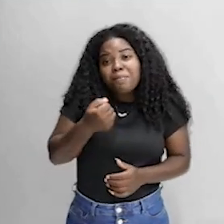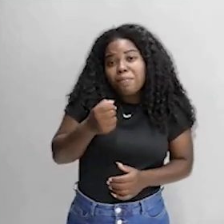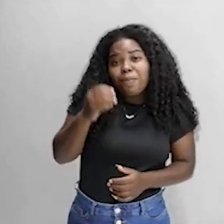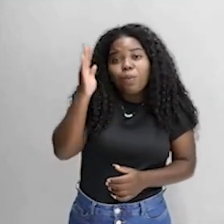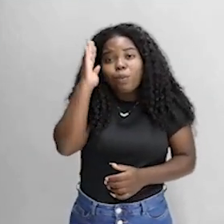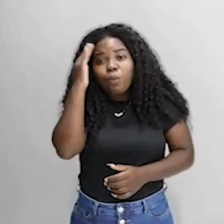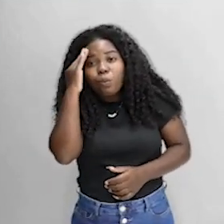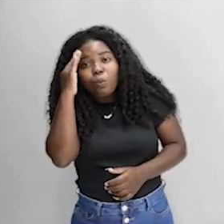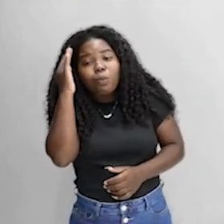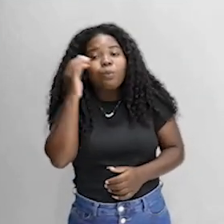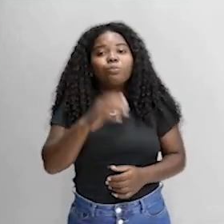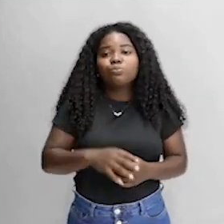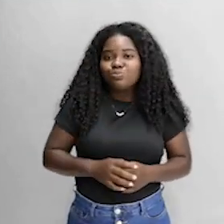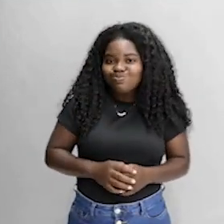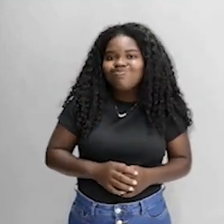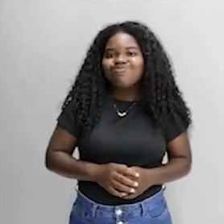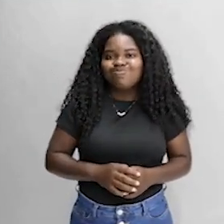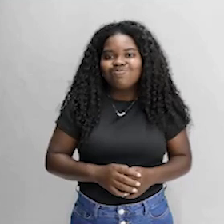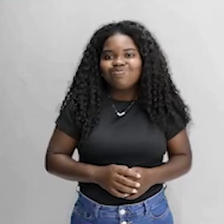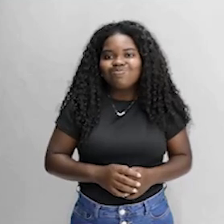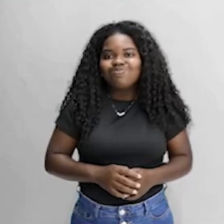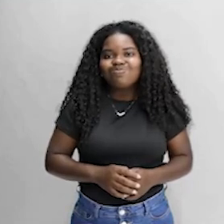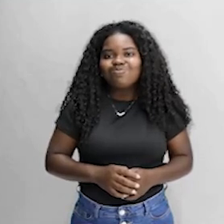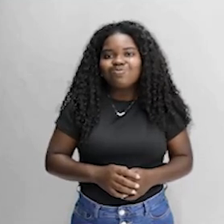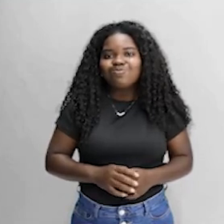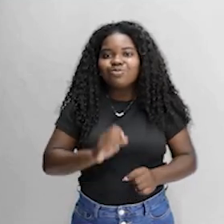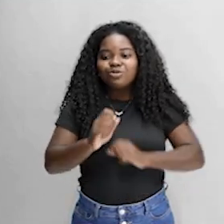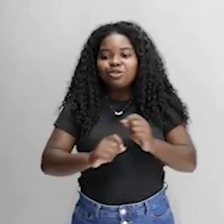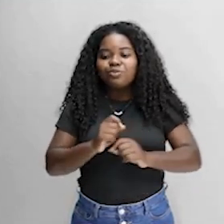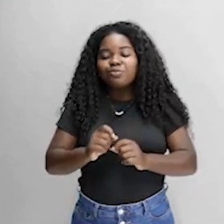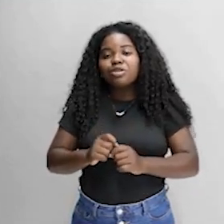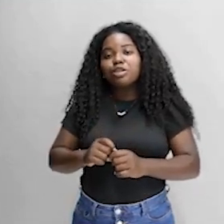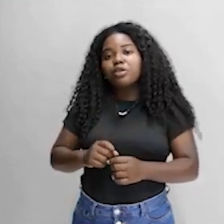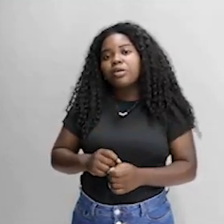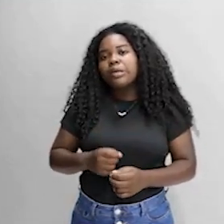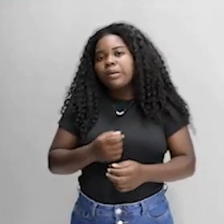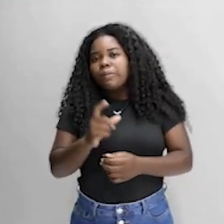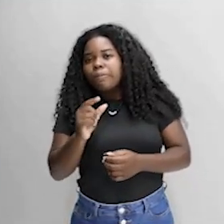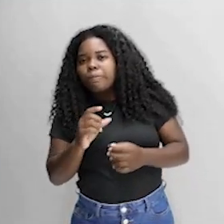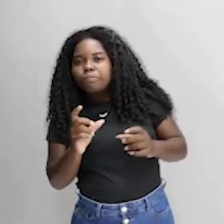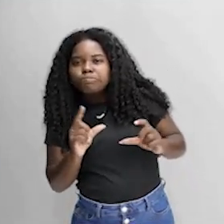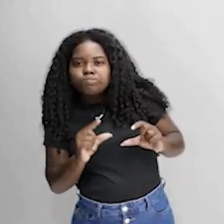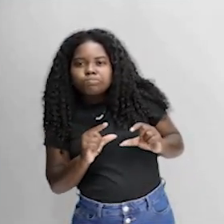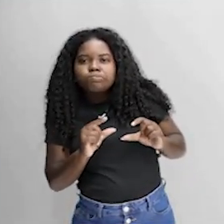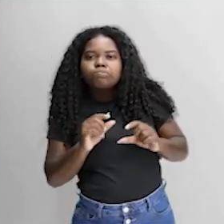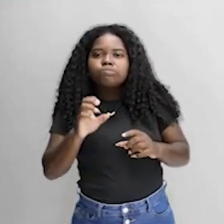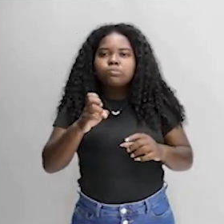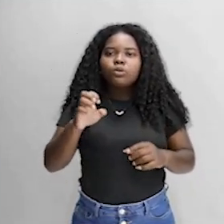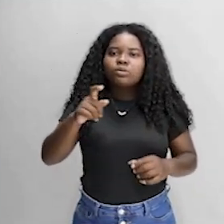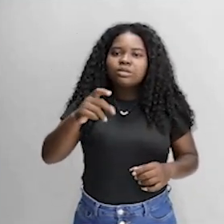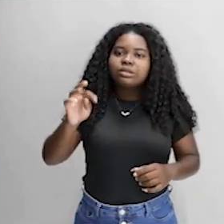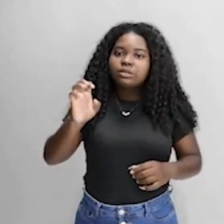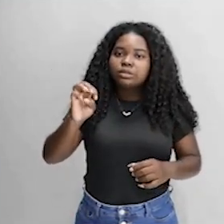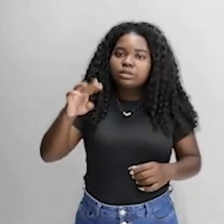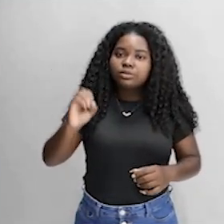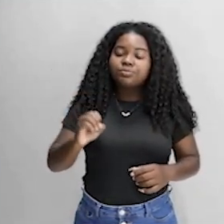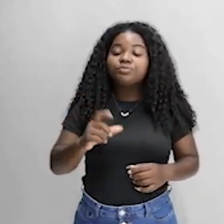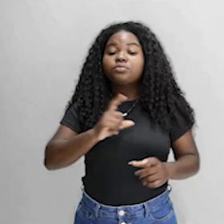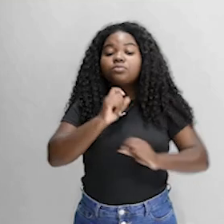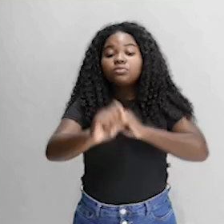extenso. Inversamente proporcionais, ok? Mas o que é que são esses termos? Esses termos são os